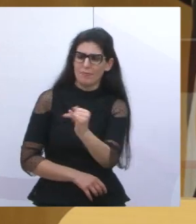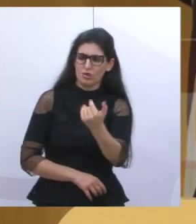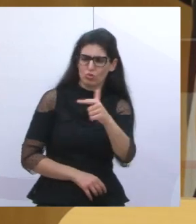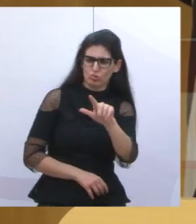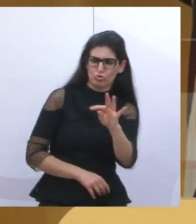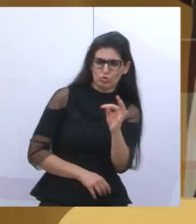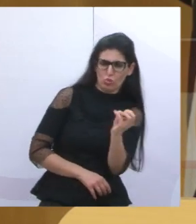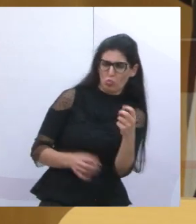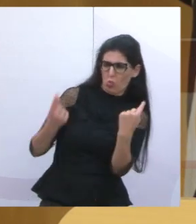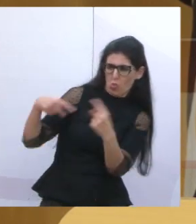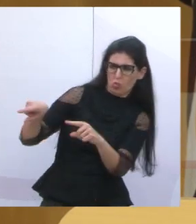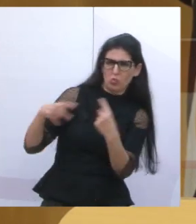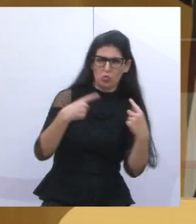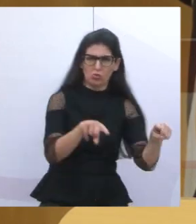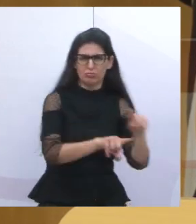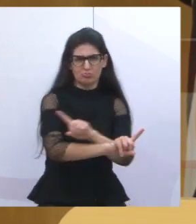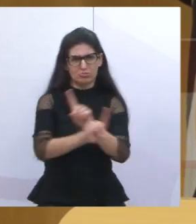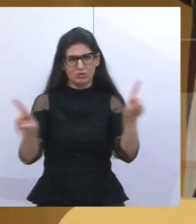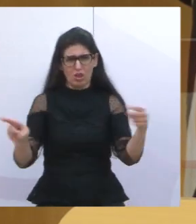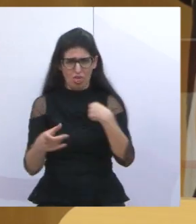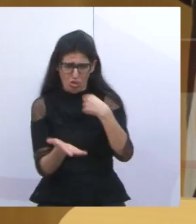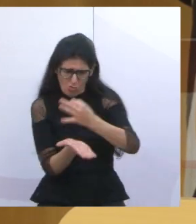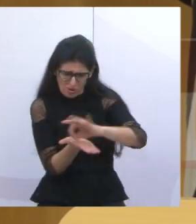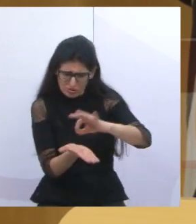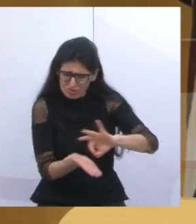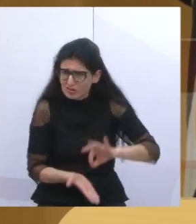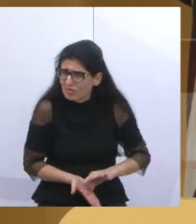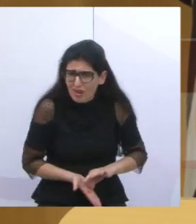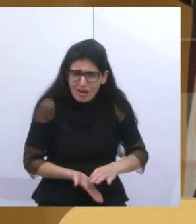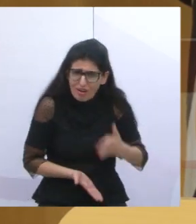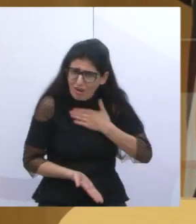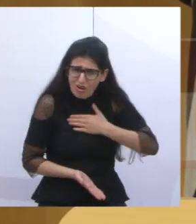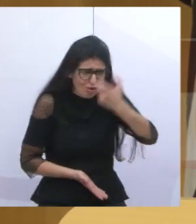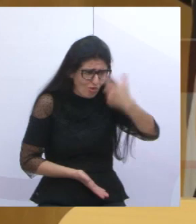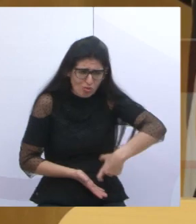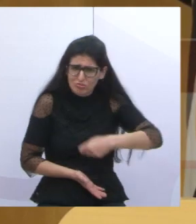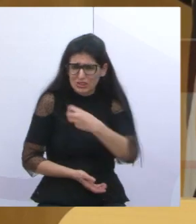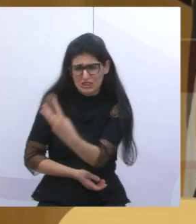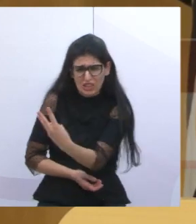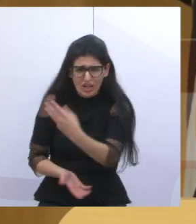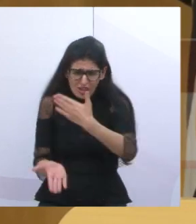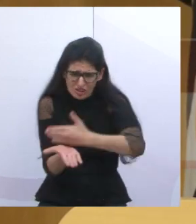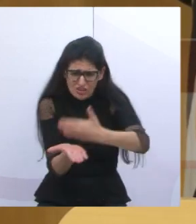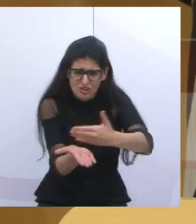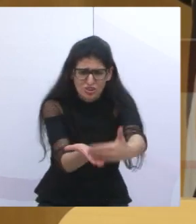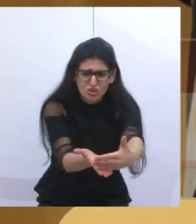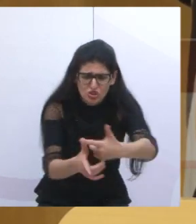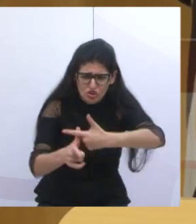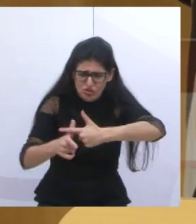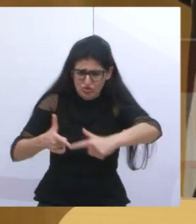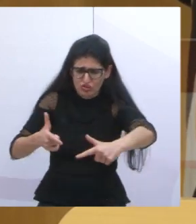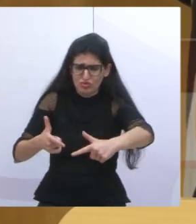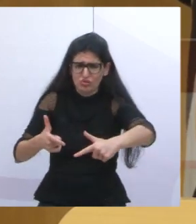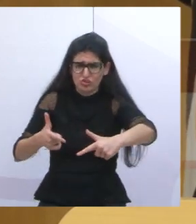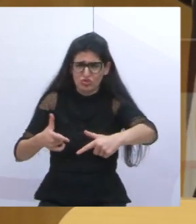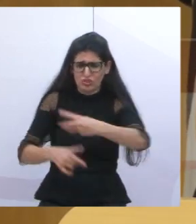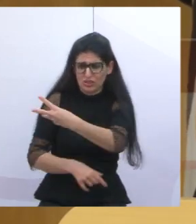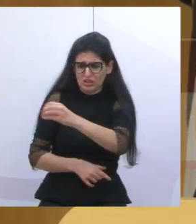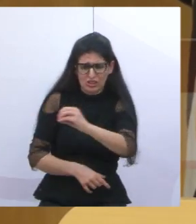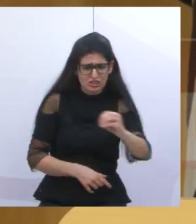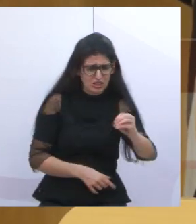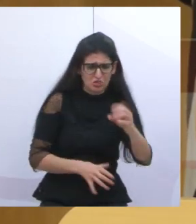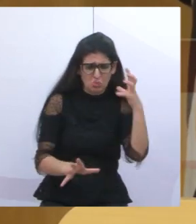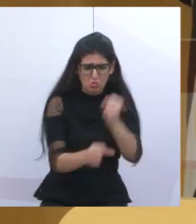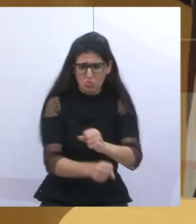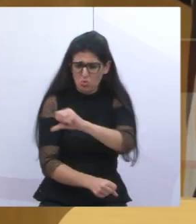assinei para pagar 3 prestações de 900. Então eu não posso mais voltar na justiça e requerer o